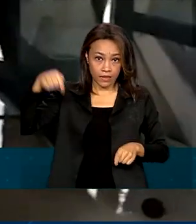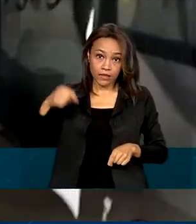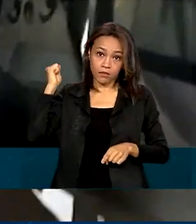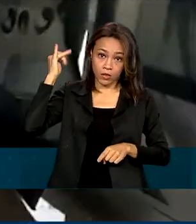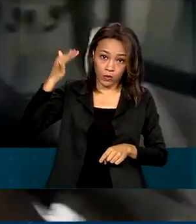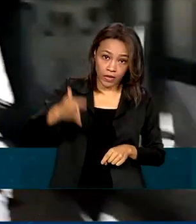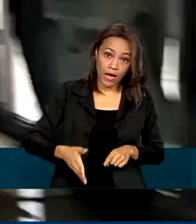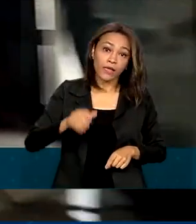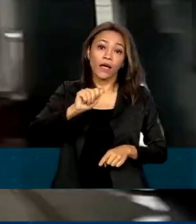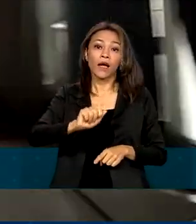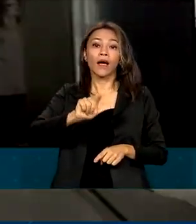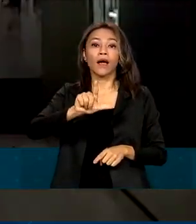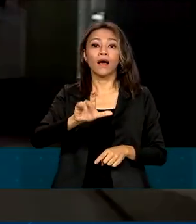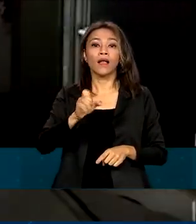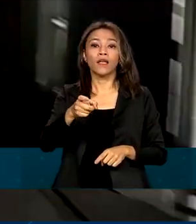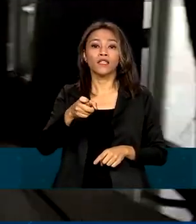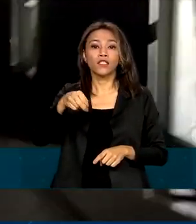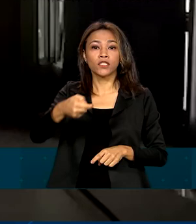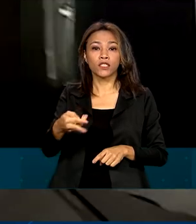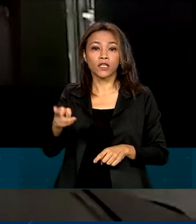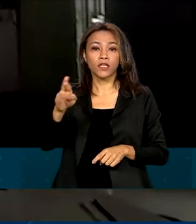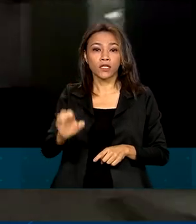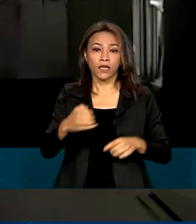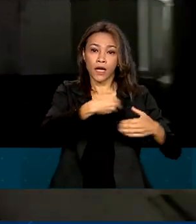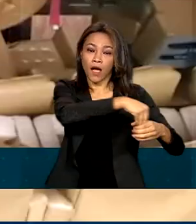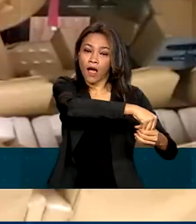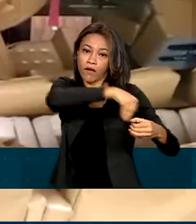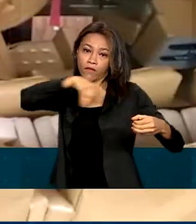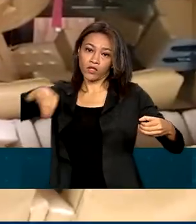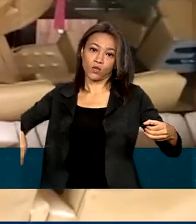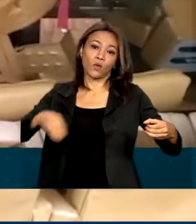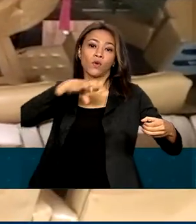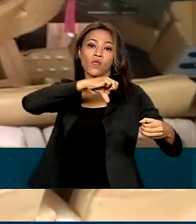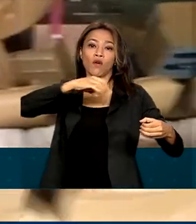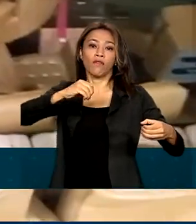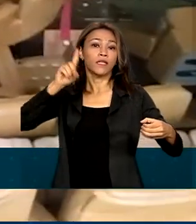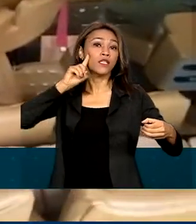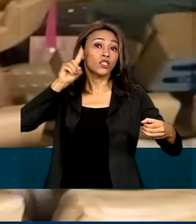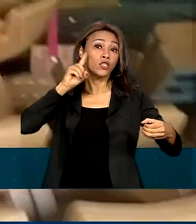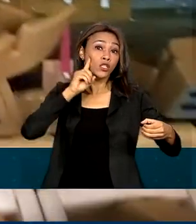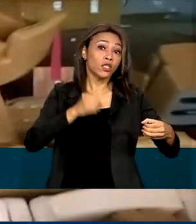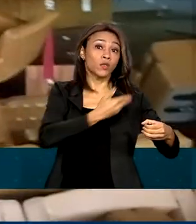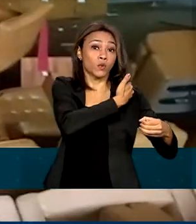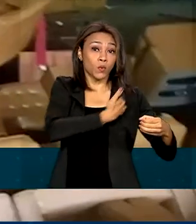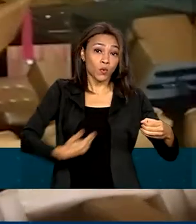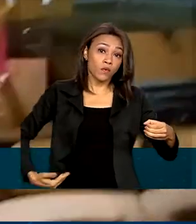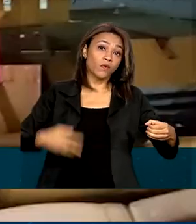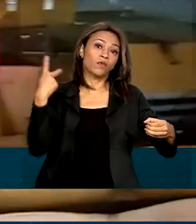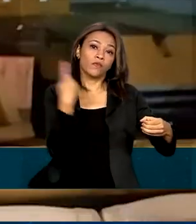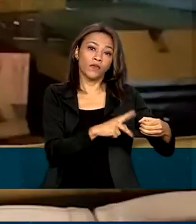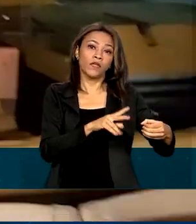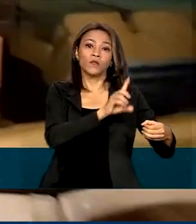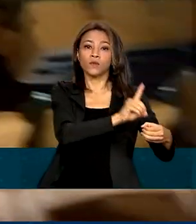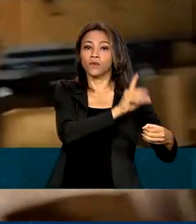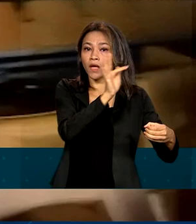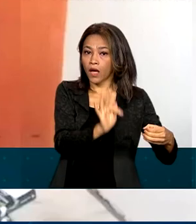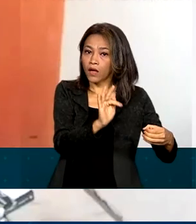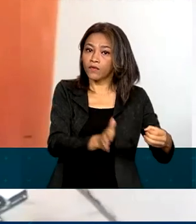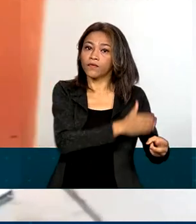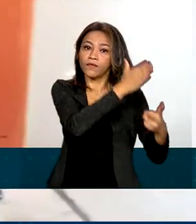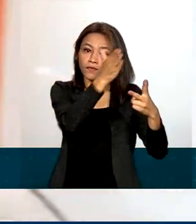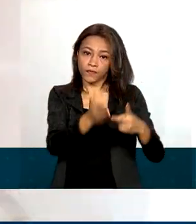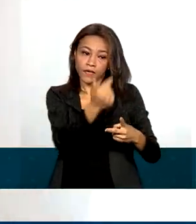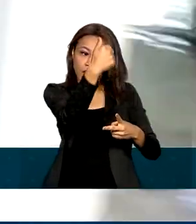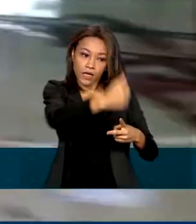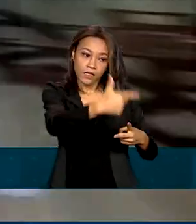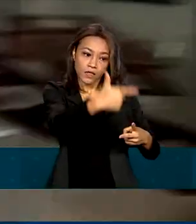de Moraes, determinou a afastamento por 90 dias do governador do Distrito Federal, Ibaneis Rocha. A vice-governadora, Celina